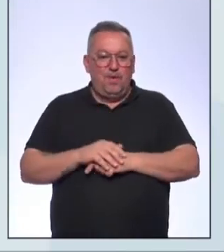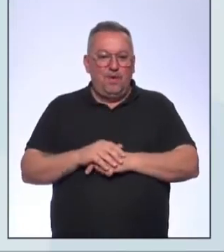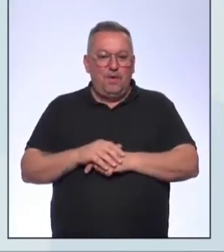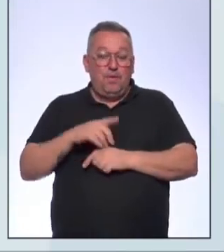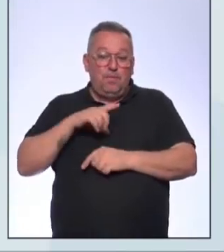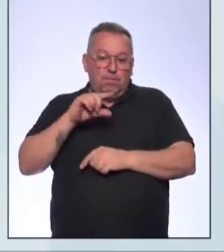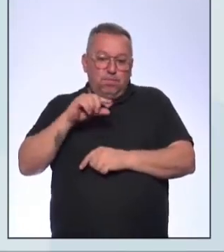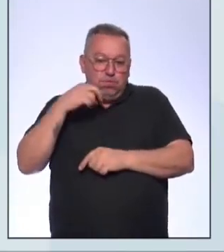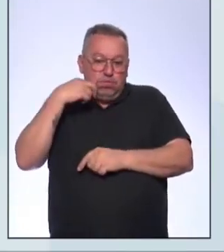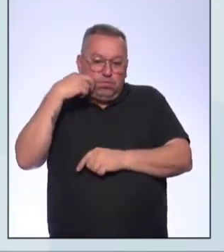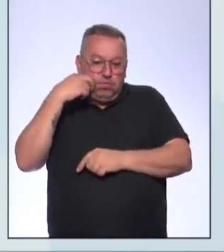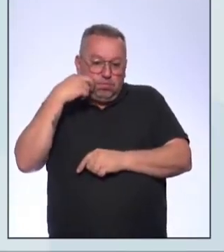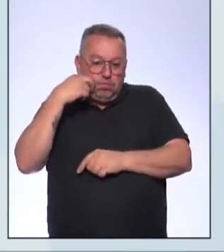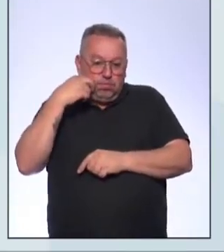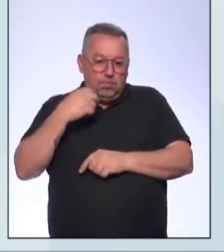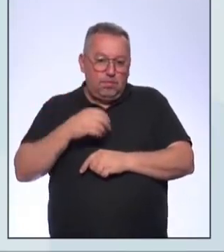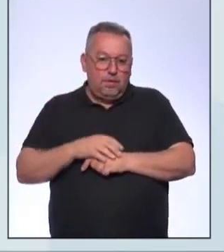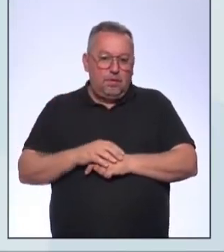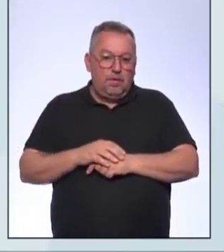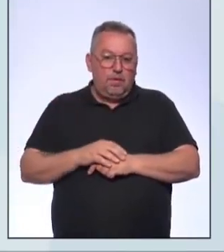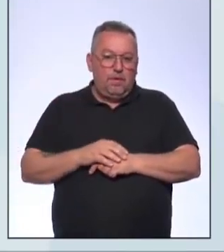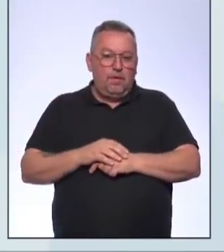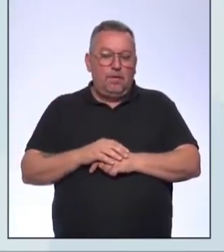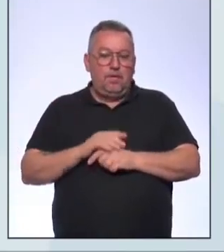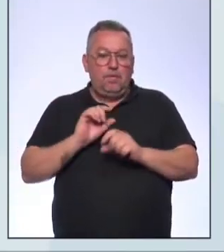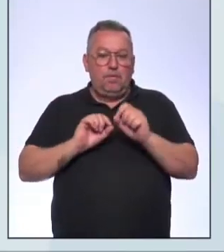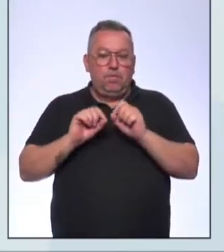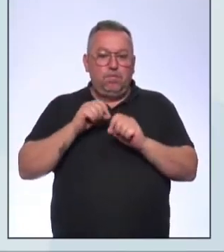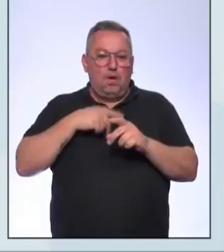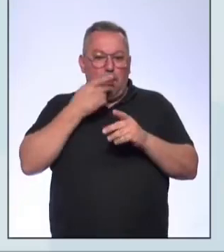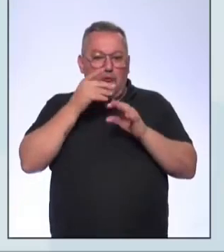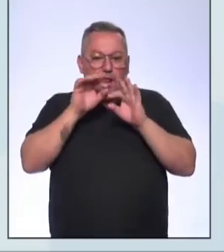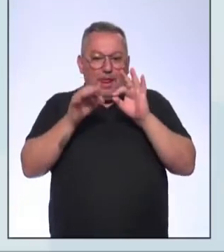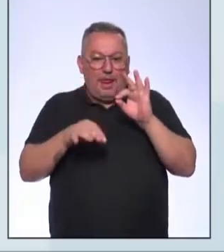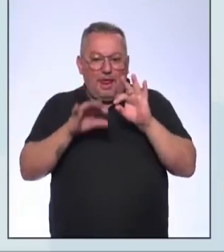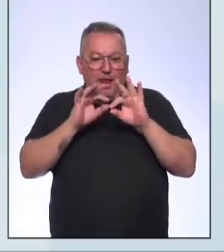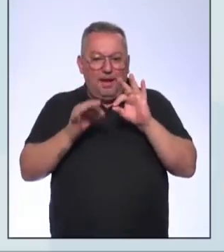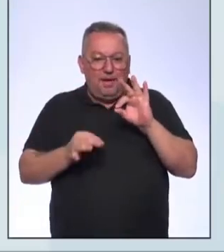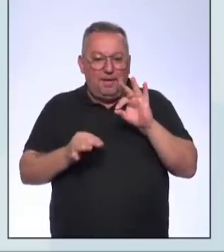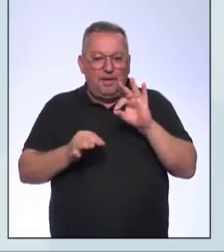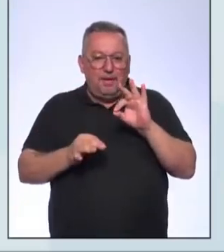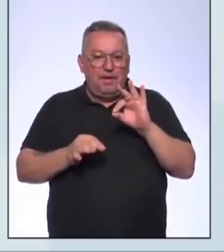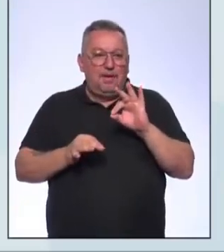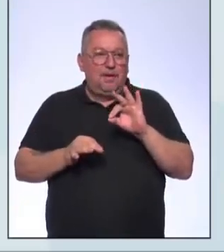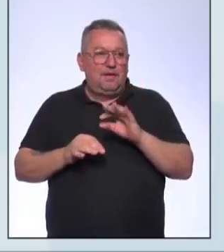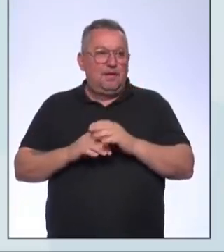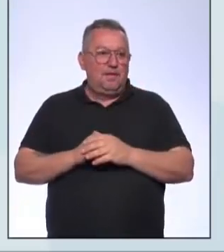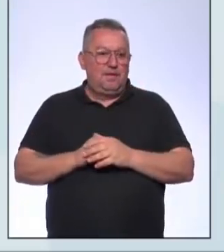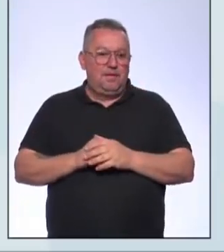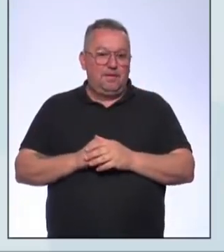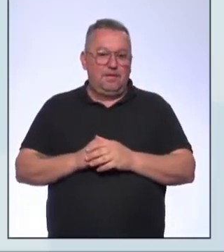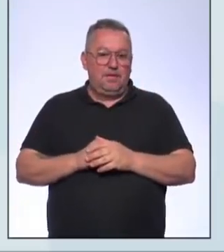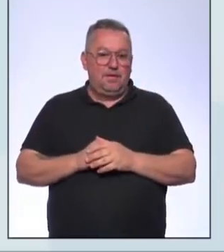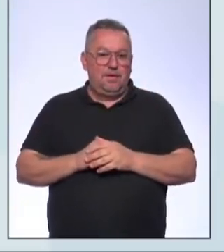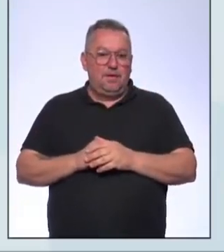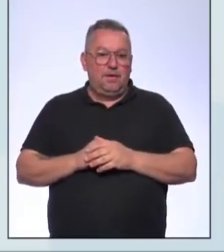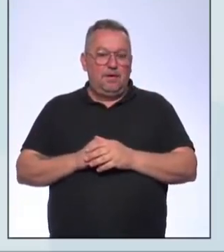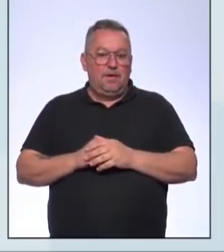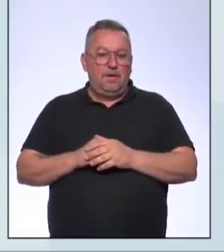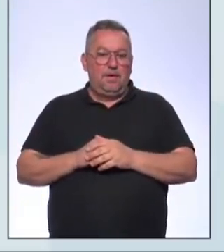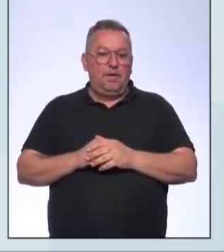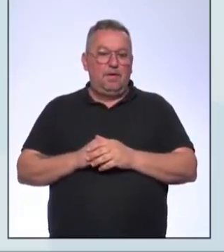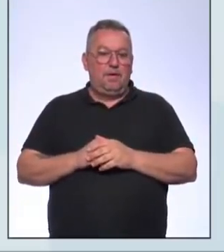Um pouco tímido. A little talkative. Um pouco tagarela. Isso, então talkative é o falante, né? Então, I like